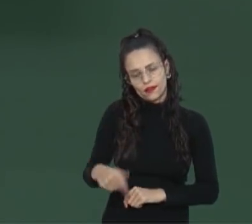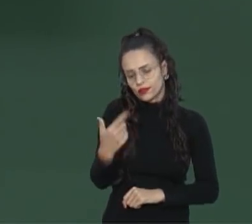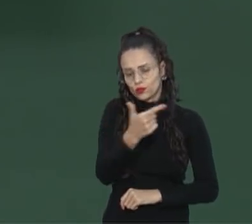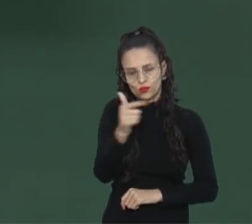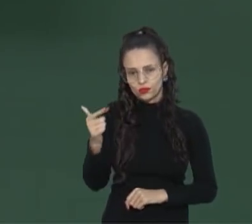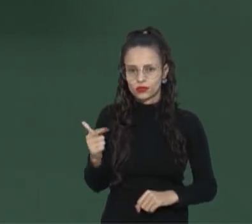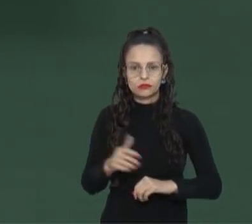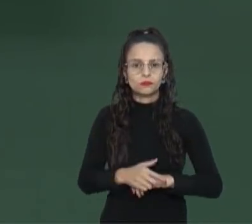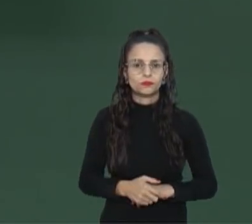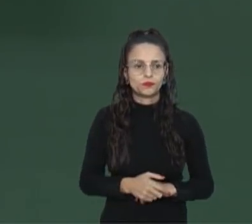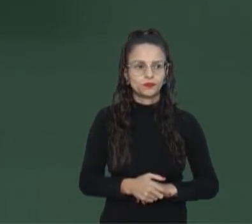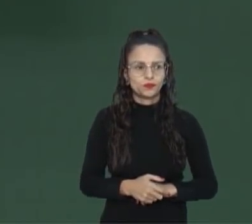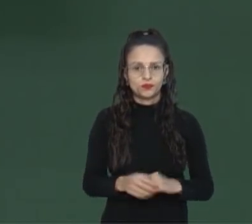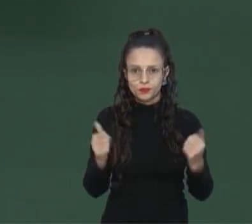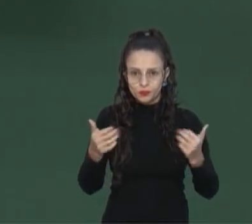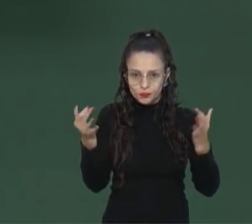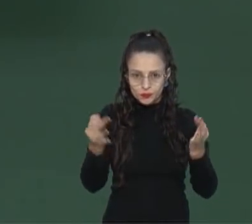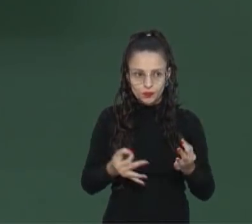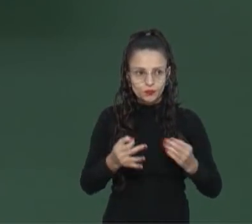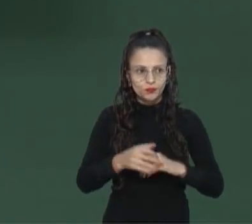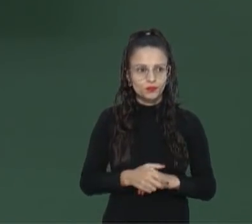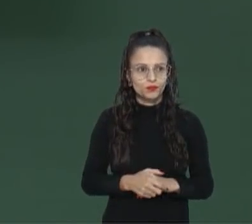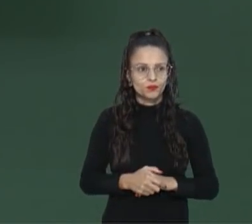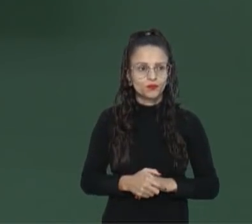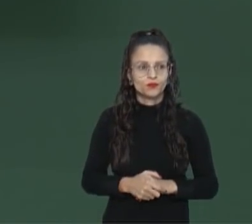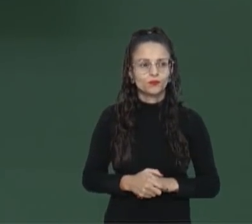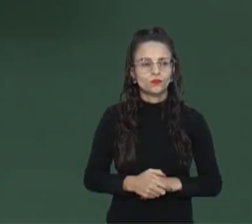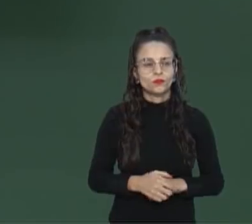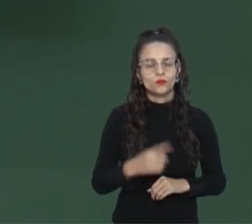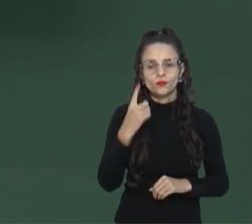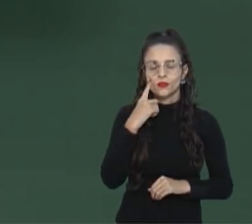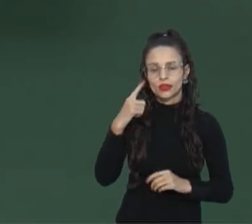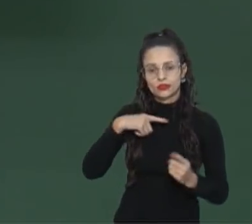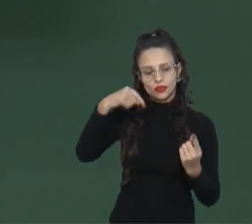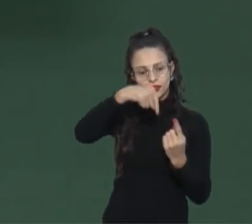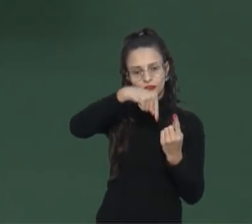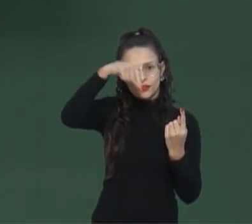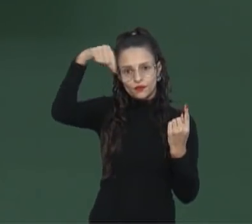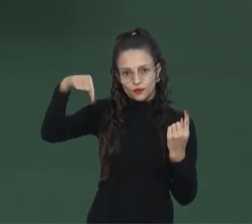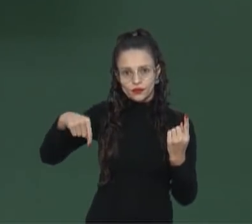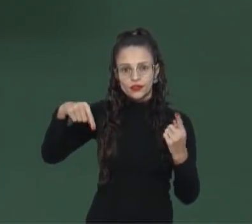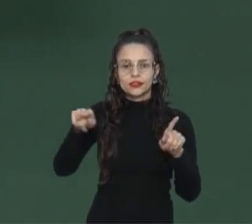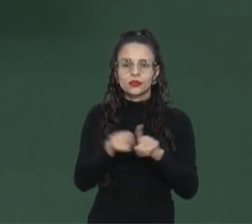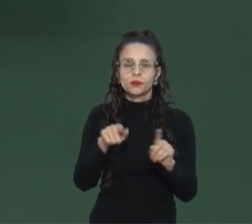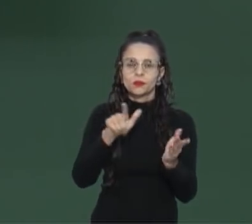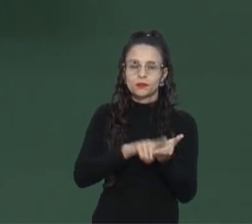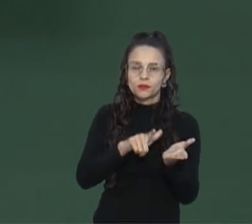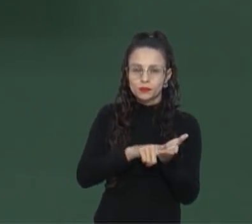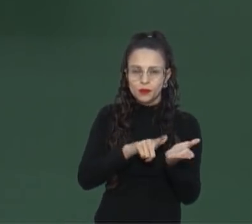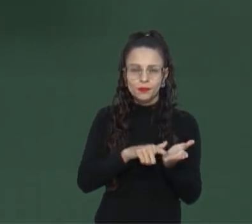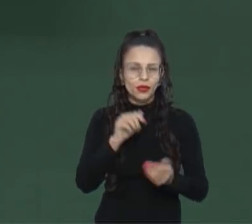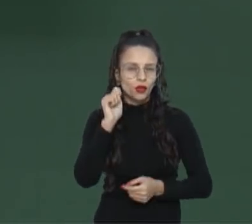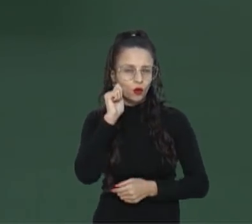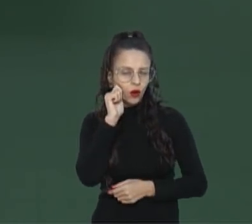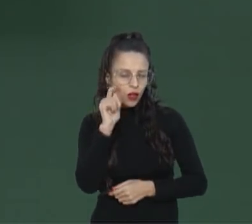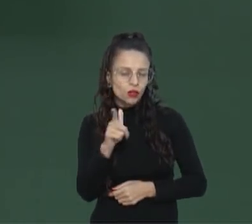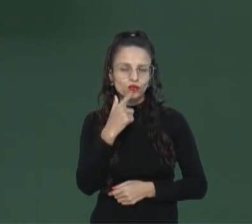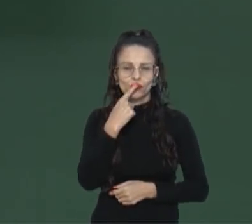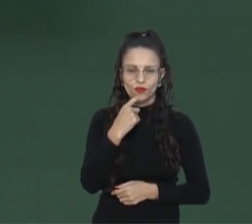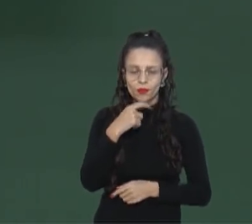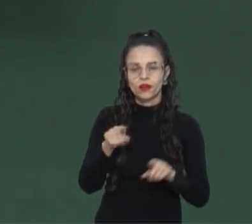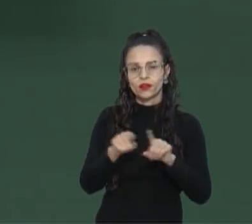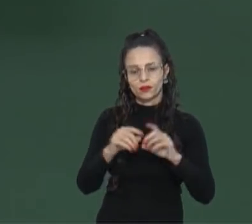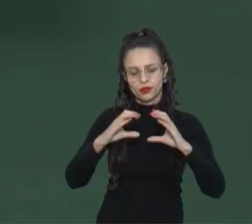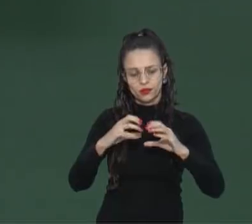um aqui para trabalhar hoje. Perfeito? Então nós temos aqui fita indicadora, 1A14, papel de tornassol e o suco de repolho